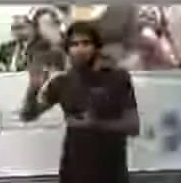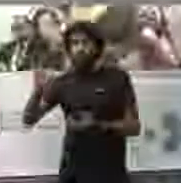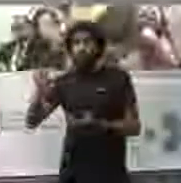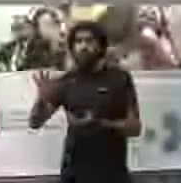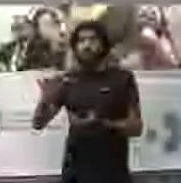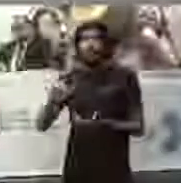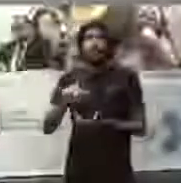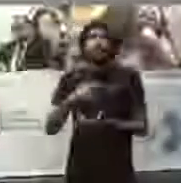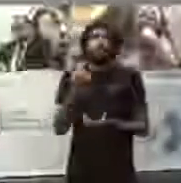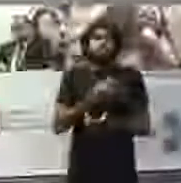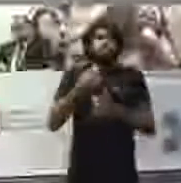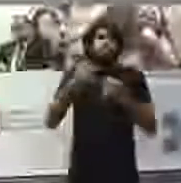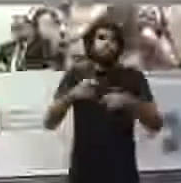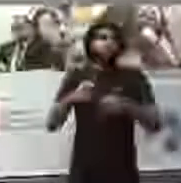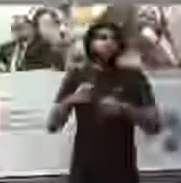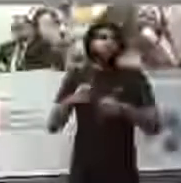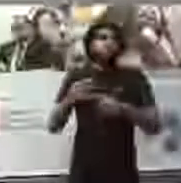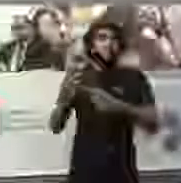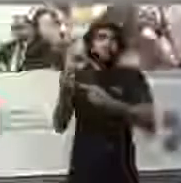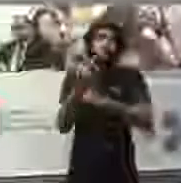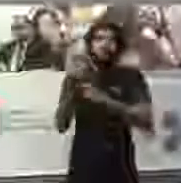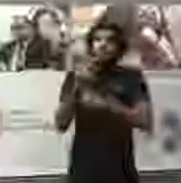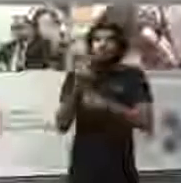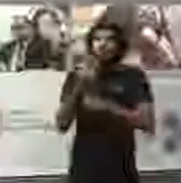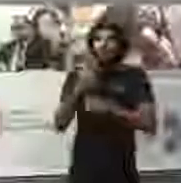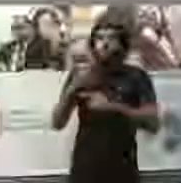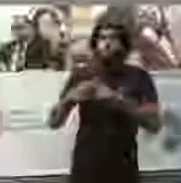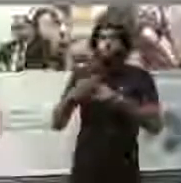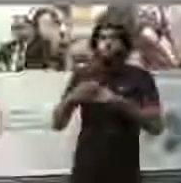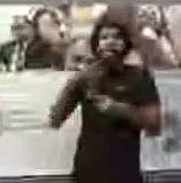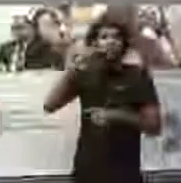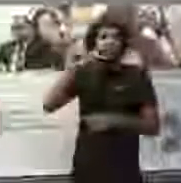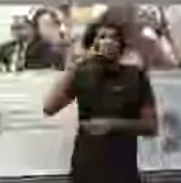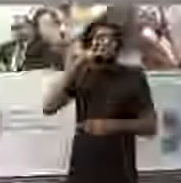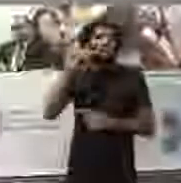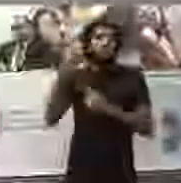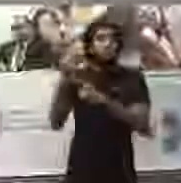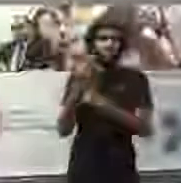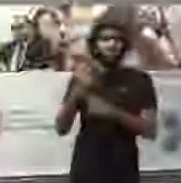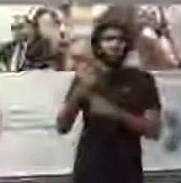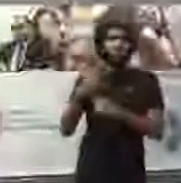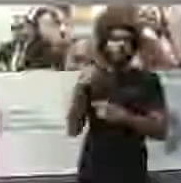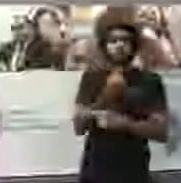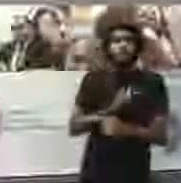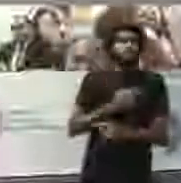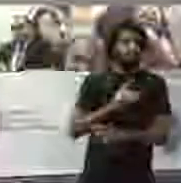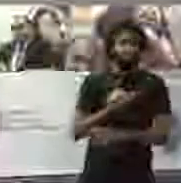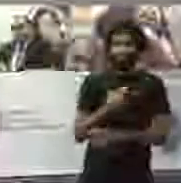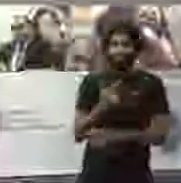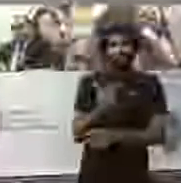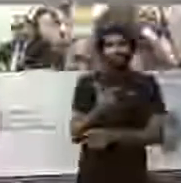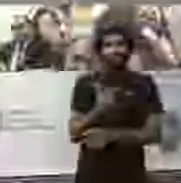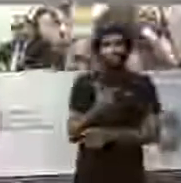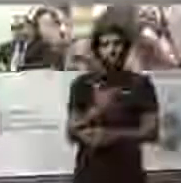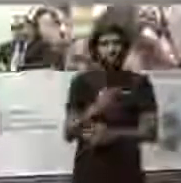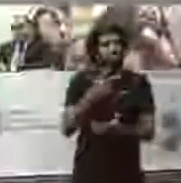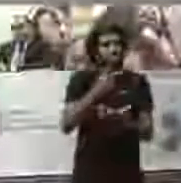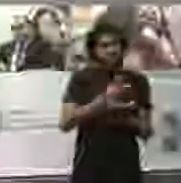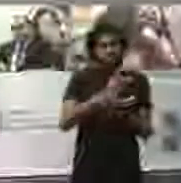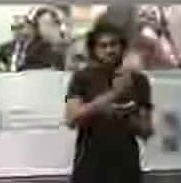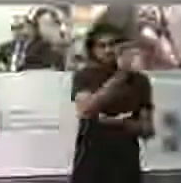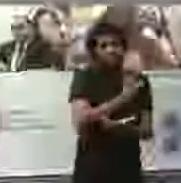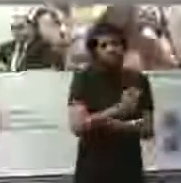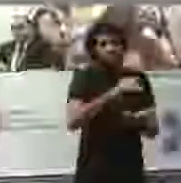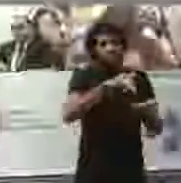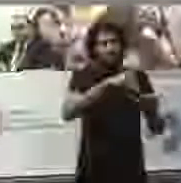temos que nos defender pessoalmente a procuradoria não defende os nem mesmo os secretários em ações movidas